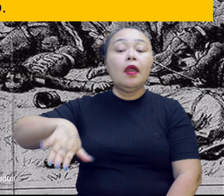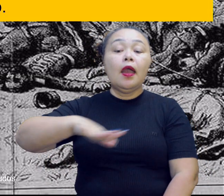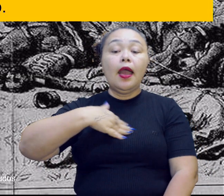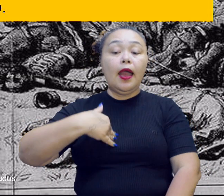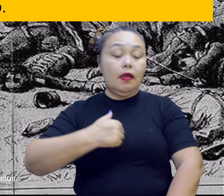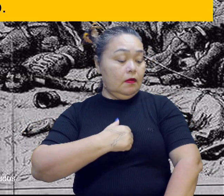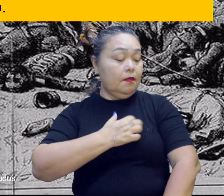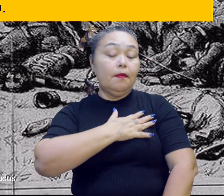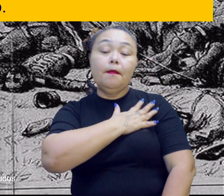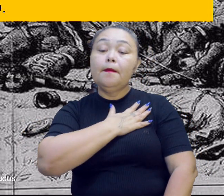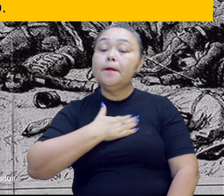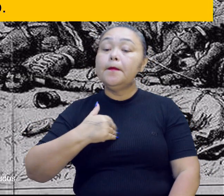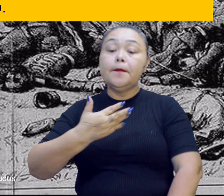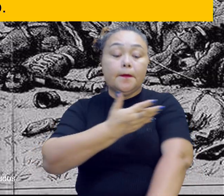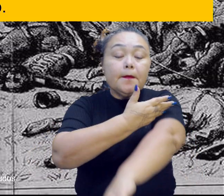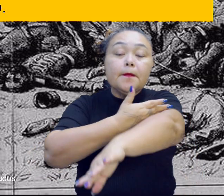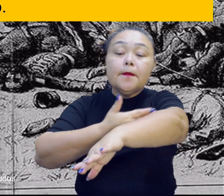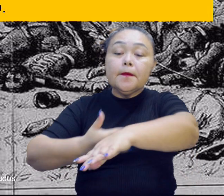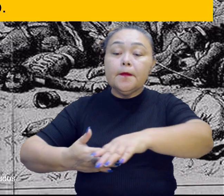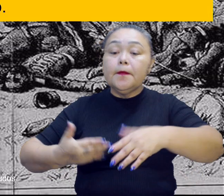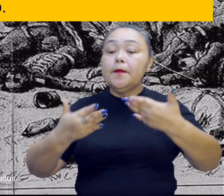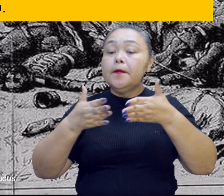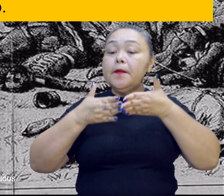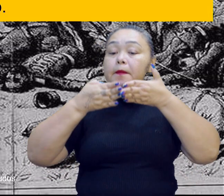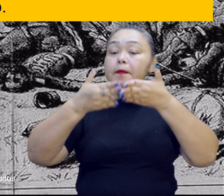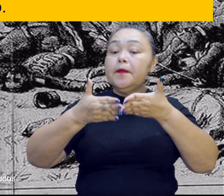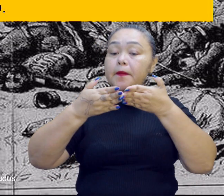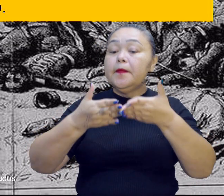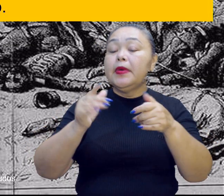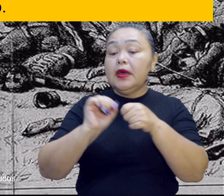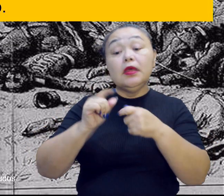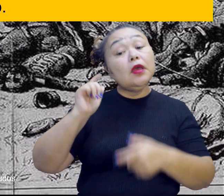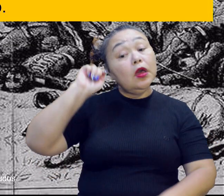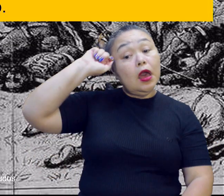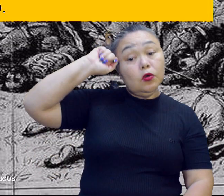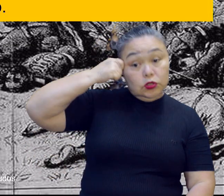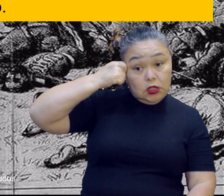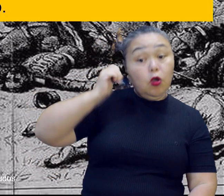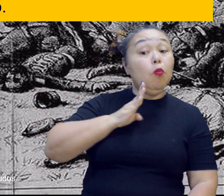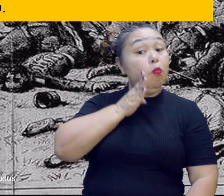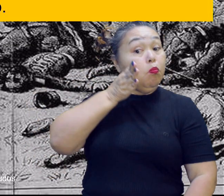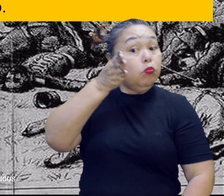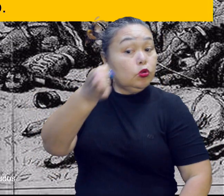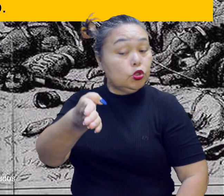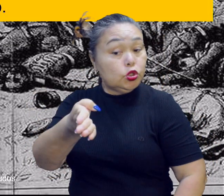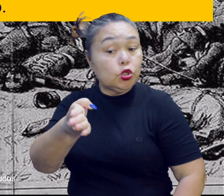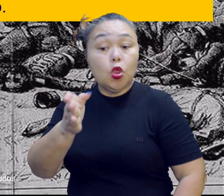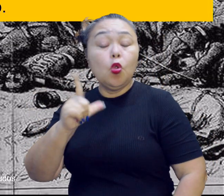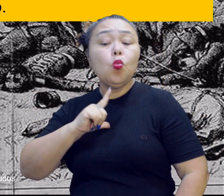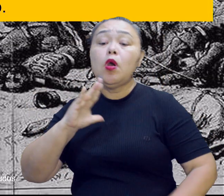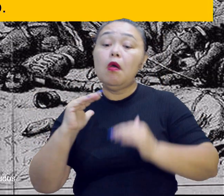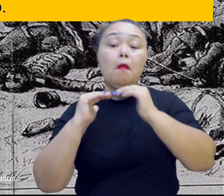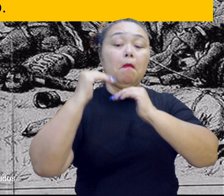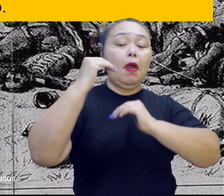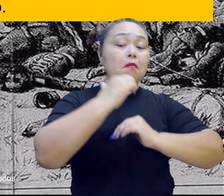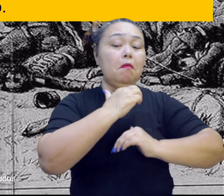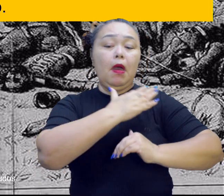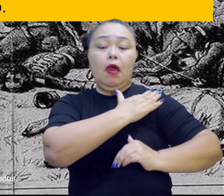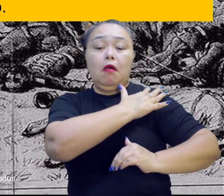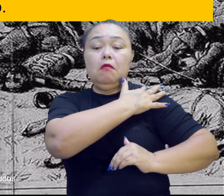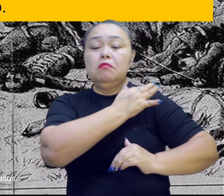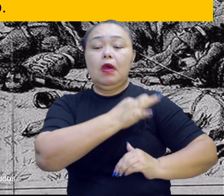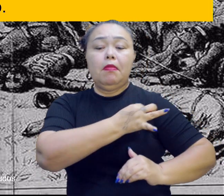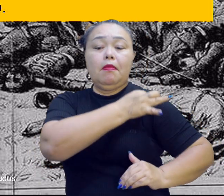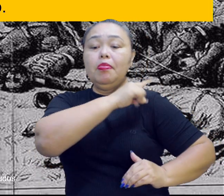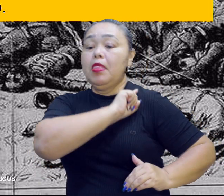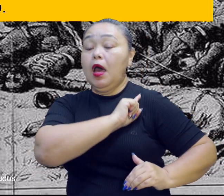Brasil. Nessa época, os negros eles podiam ingressar na Marinha, só que eles não subiam de patente, eles recebiam muito